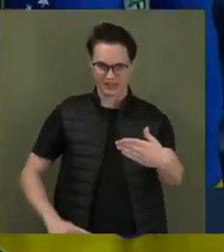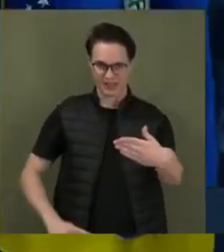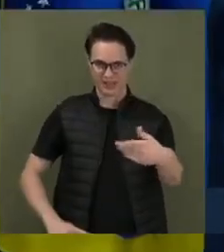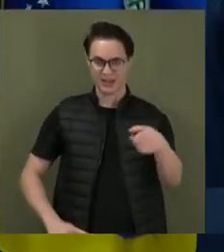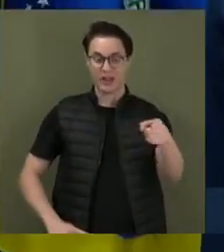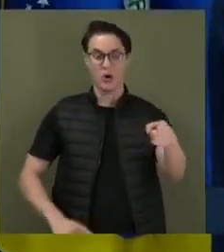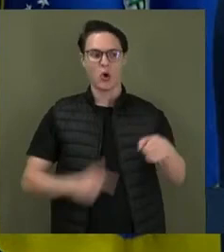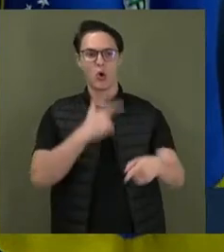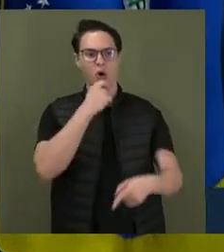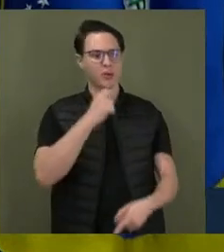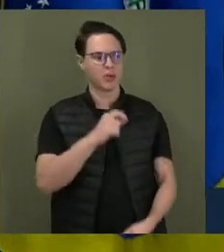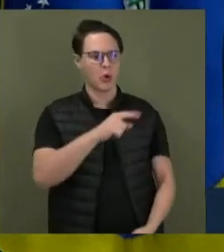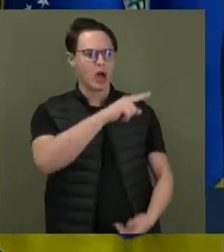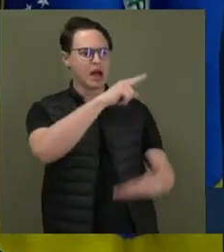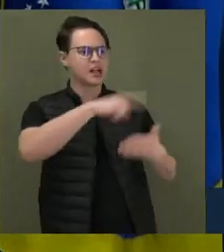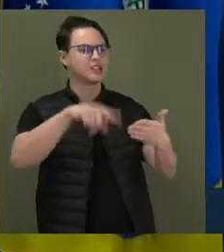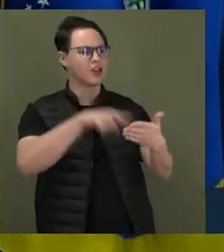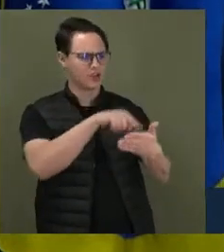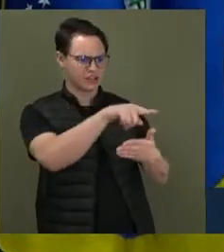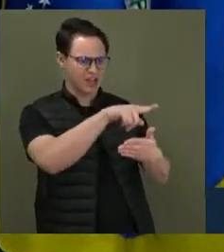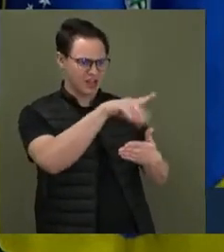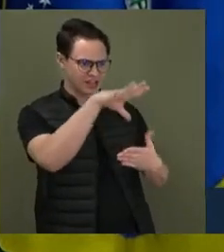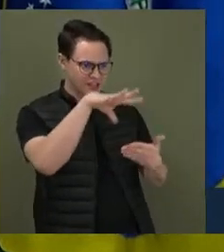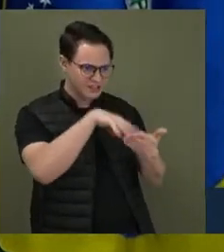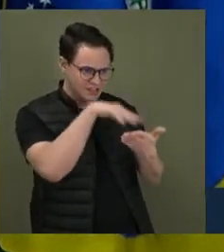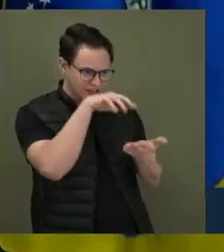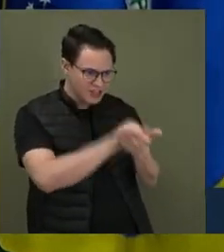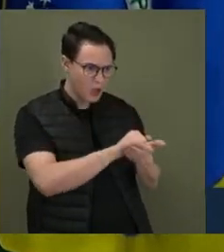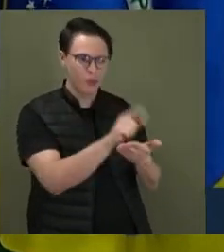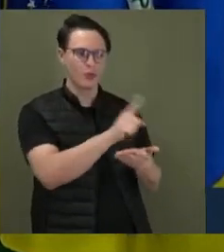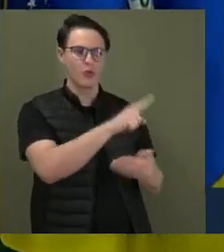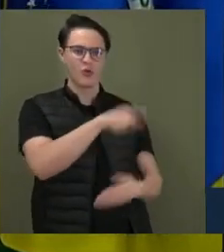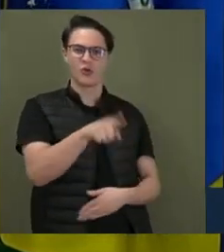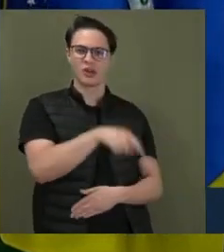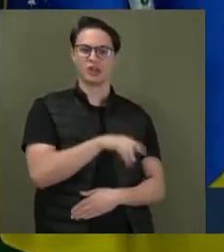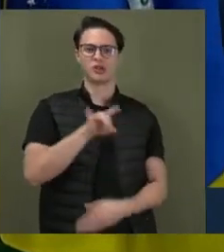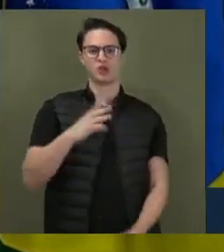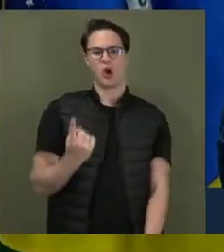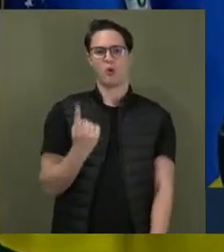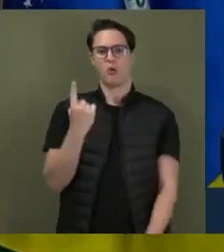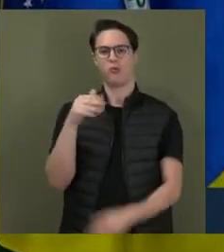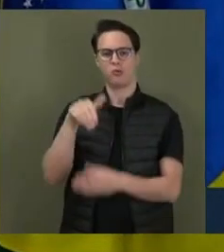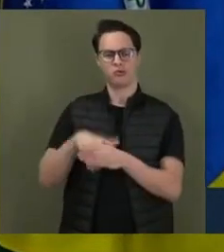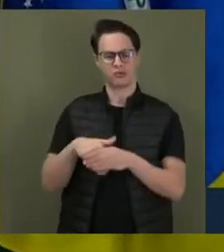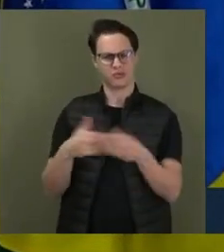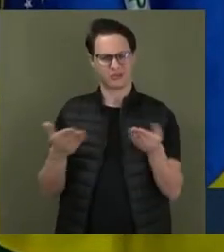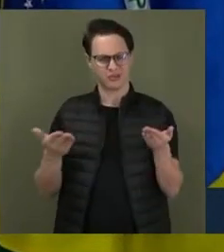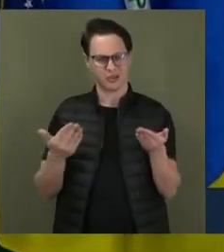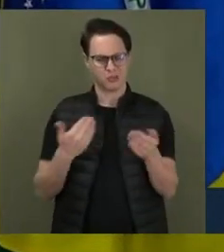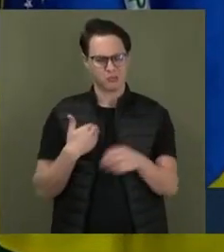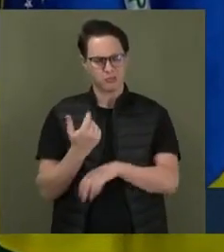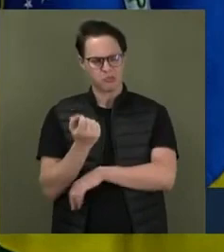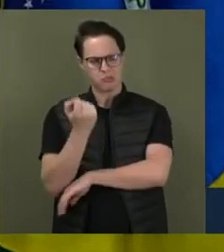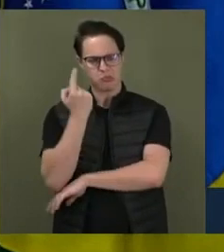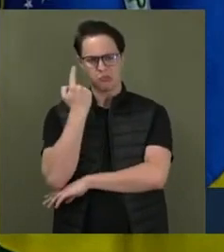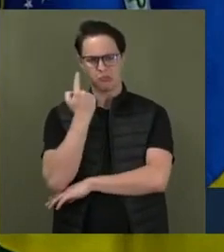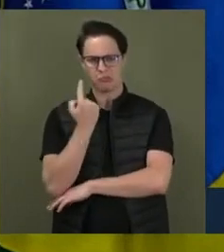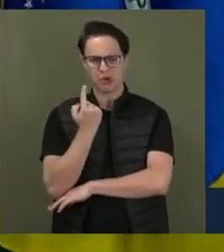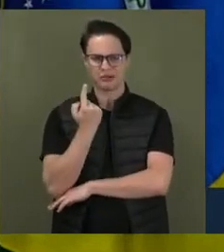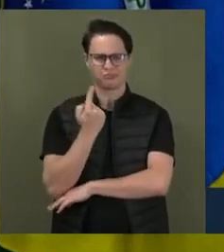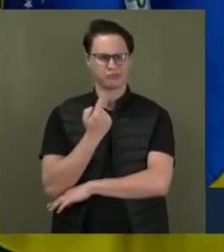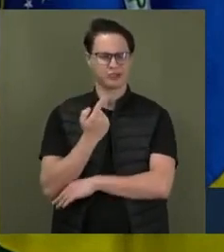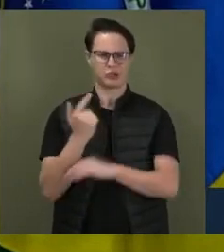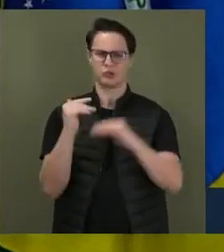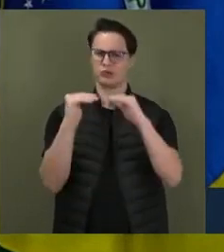né? Mas parece que a eleição de lá é com um único personagem. Então, eu quero aqui registrar a minha indignação, a